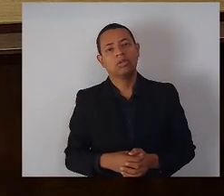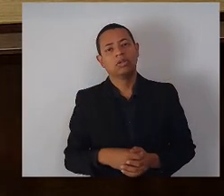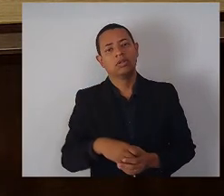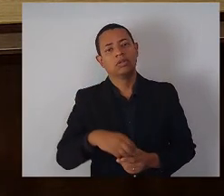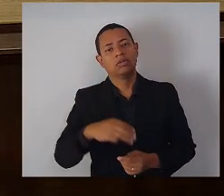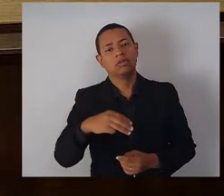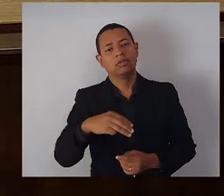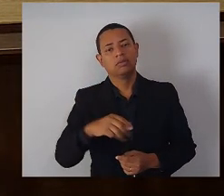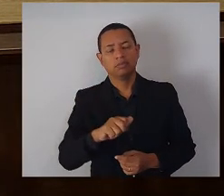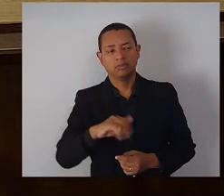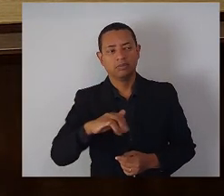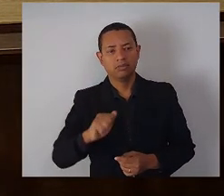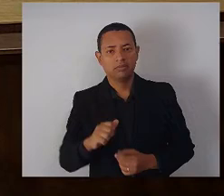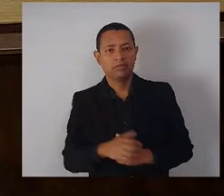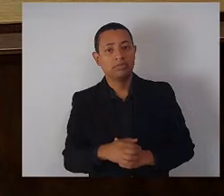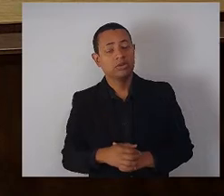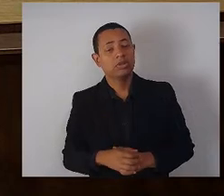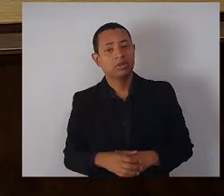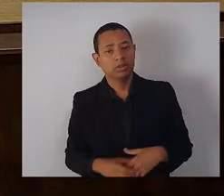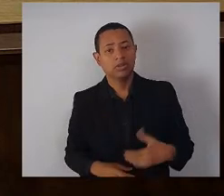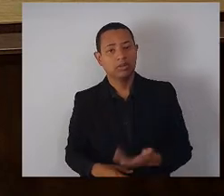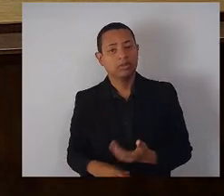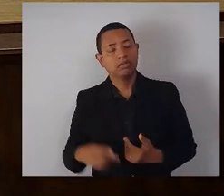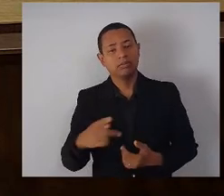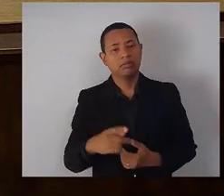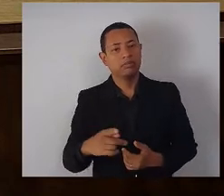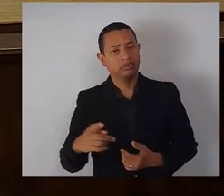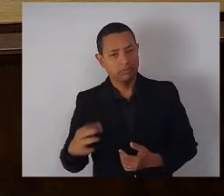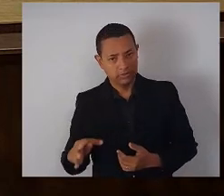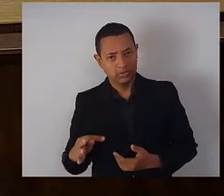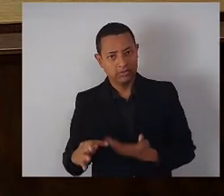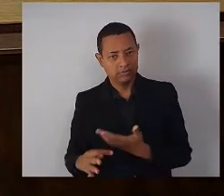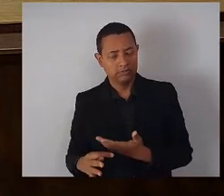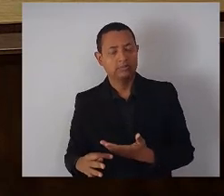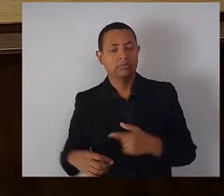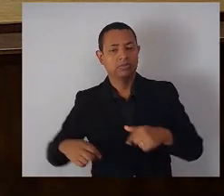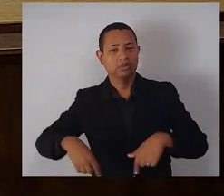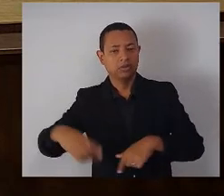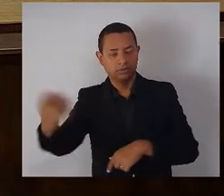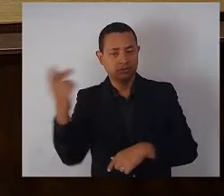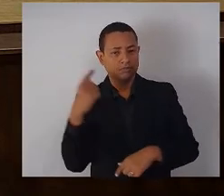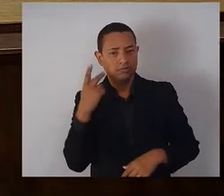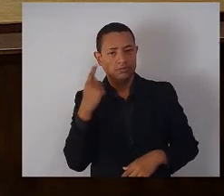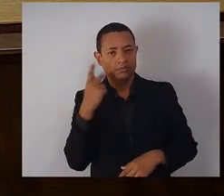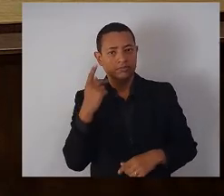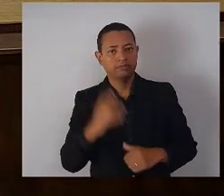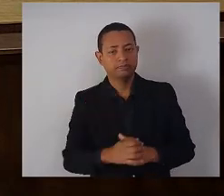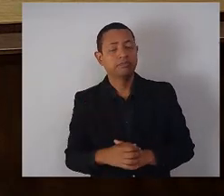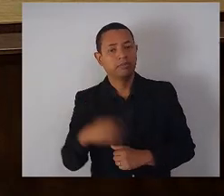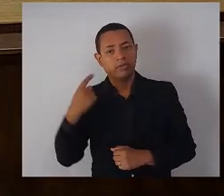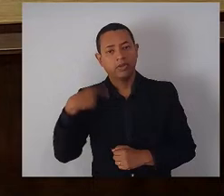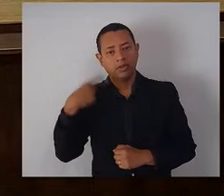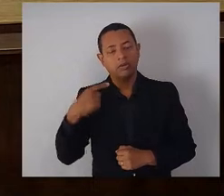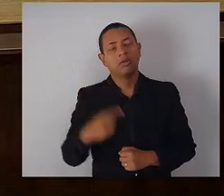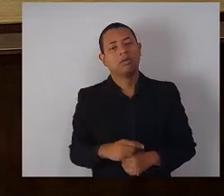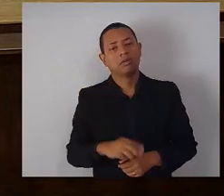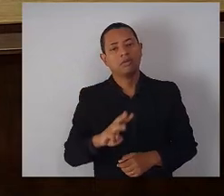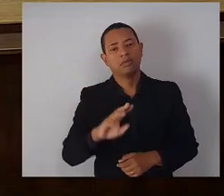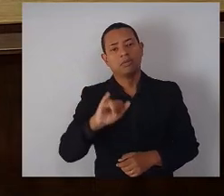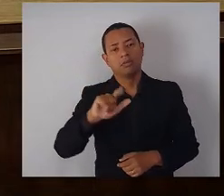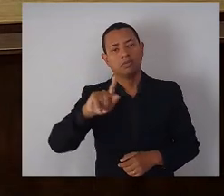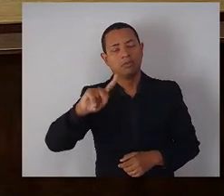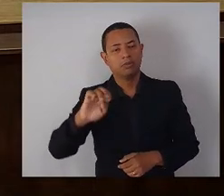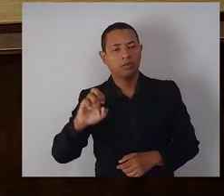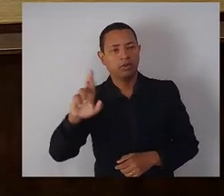o requerido Partido dos Trabalhadores, o PT, Diretório Regional do Ceará, o advogado é o doutor Wilker Macedo